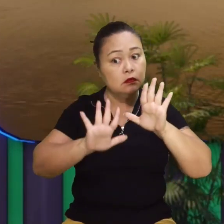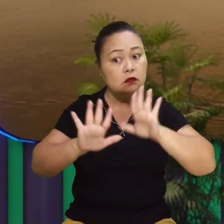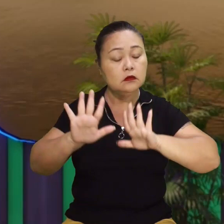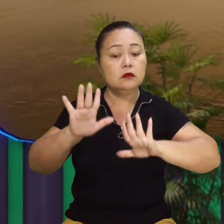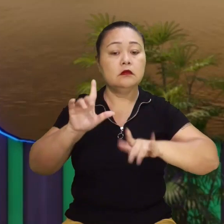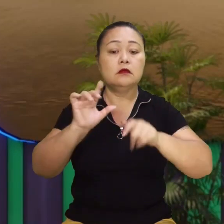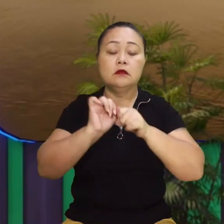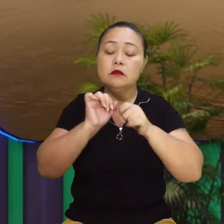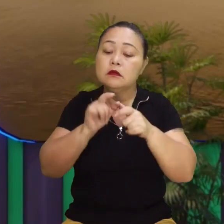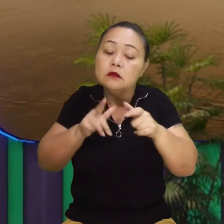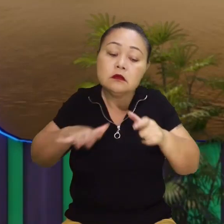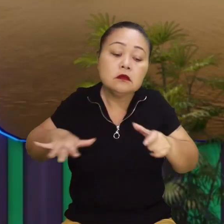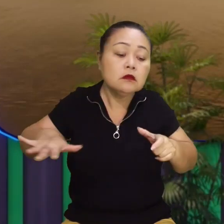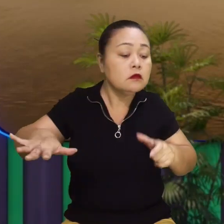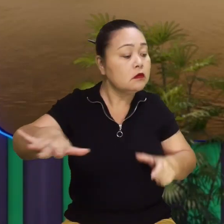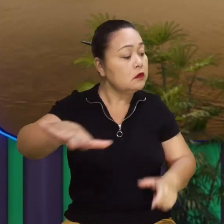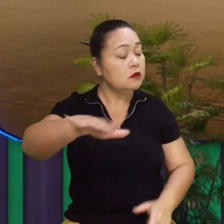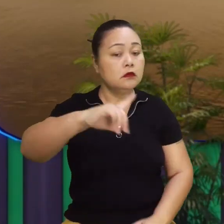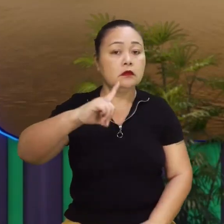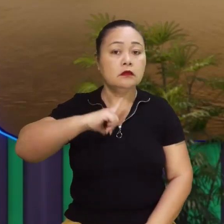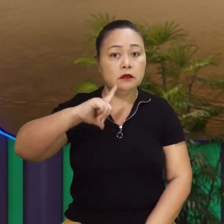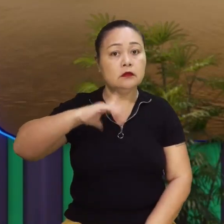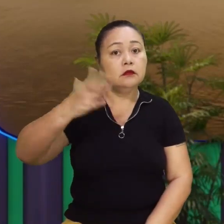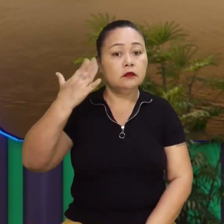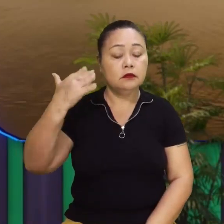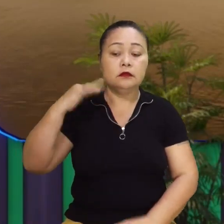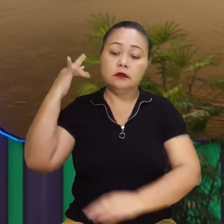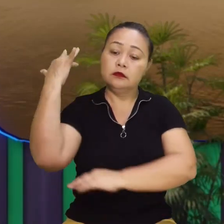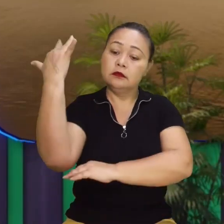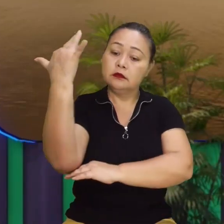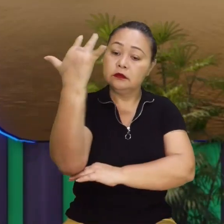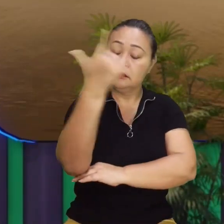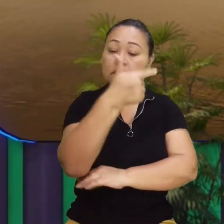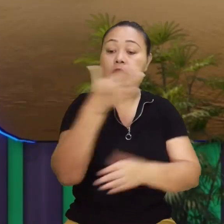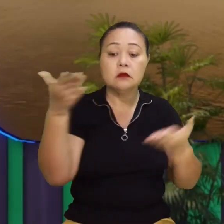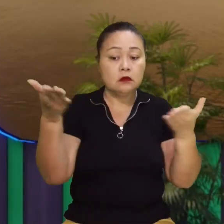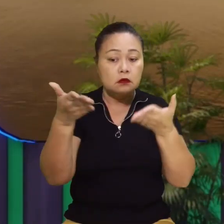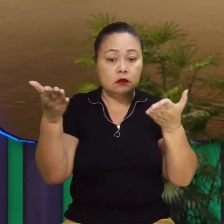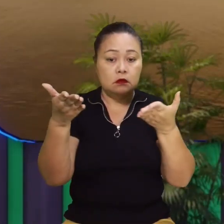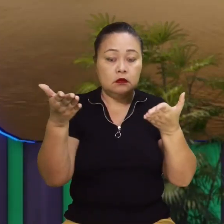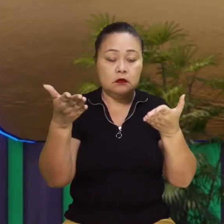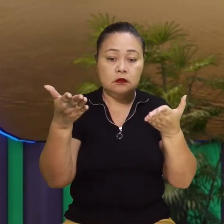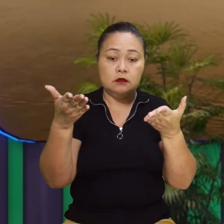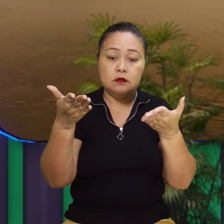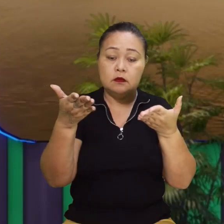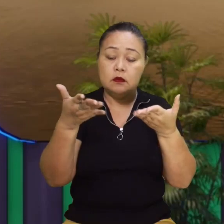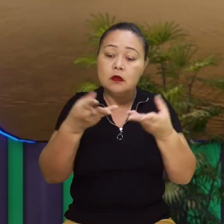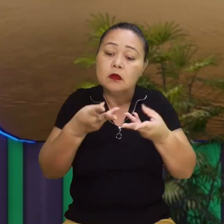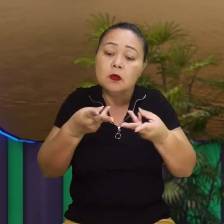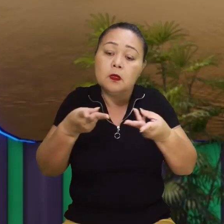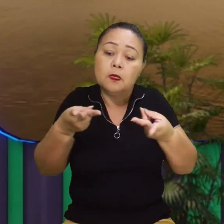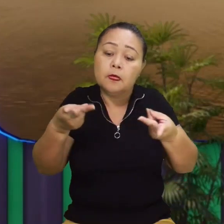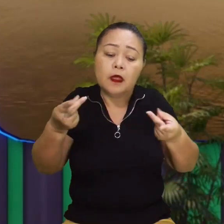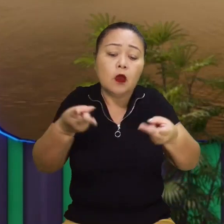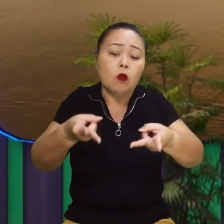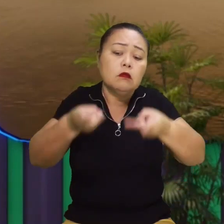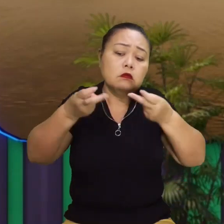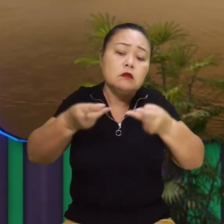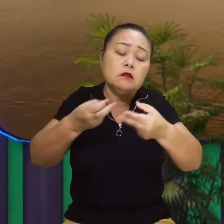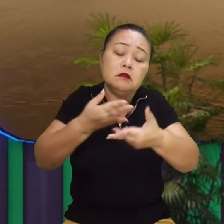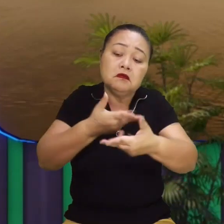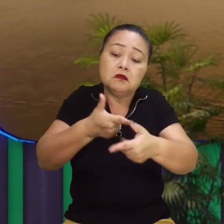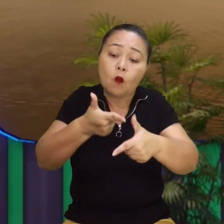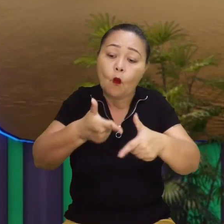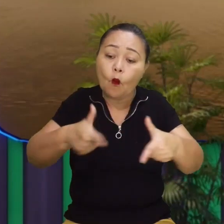alguns espaços que um dia na floresta agora estão e já foram esgotados os recursos